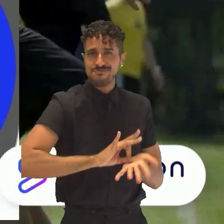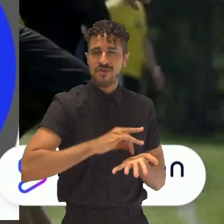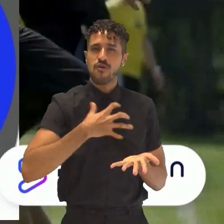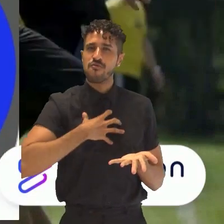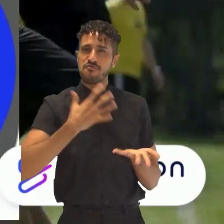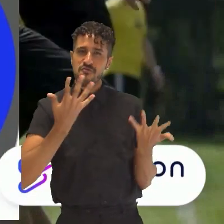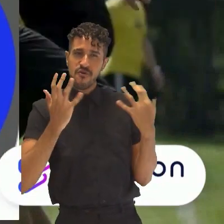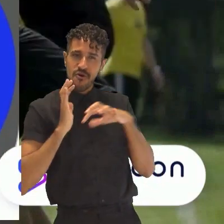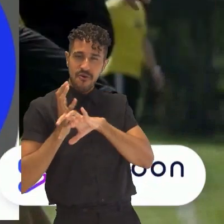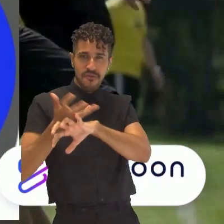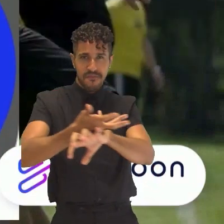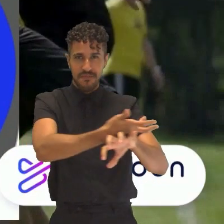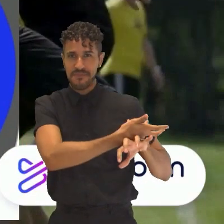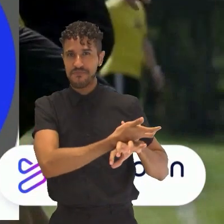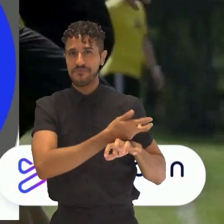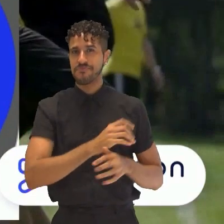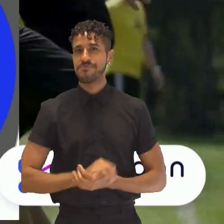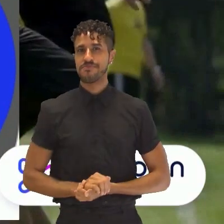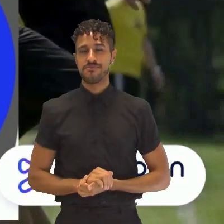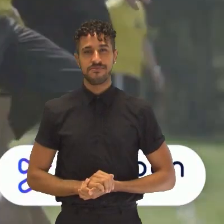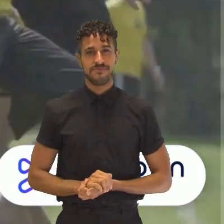forma interdisciplinar.